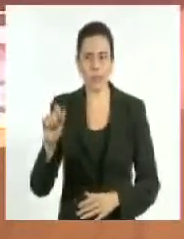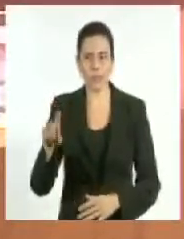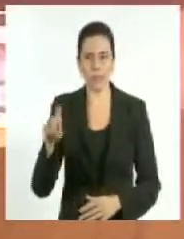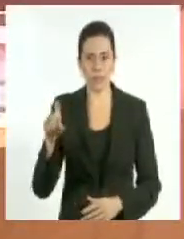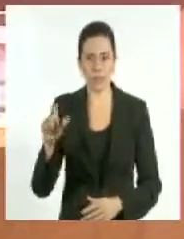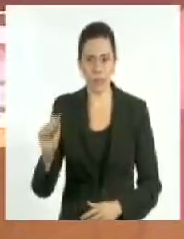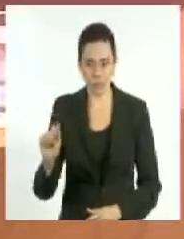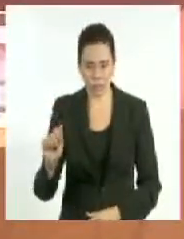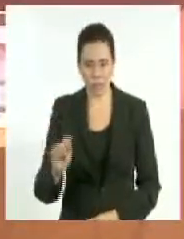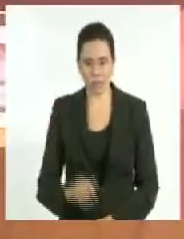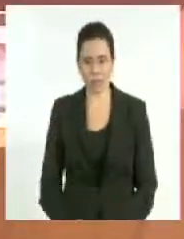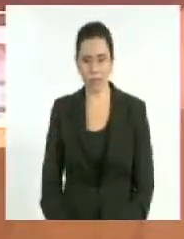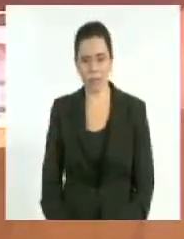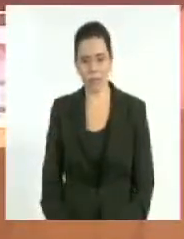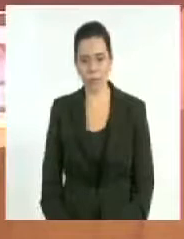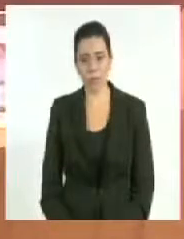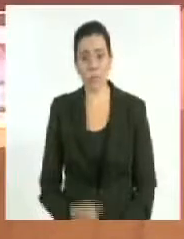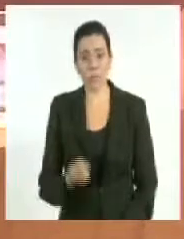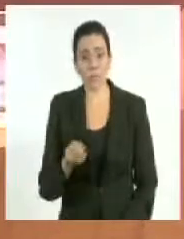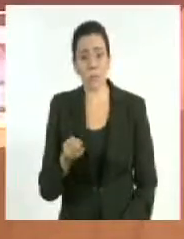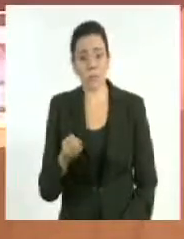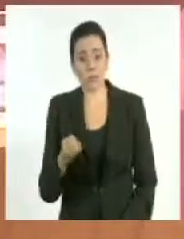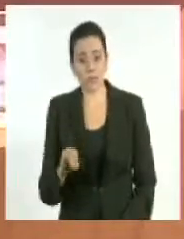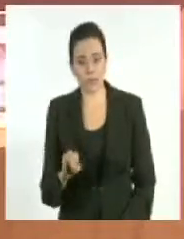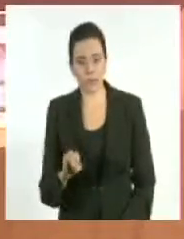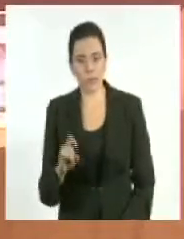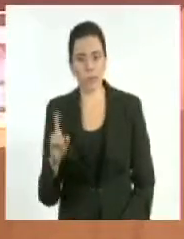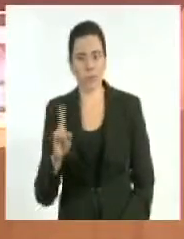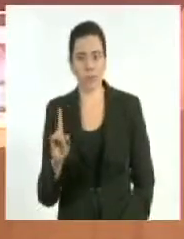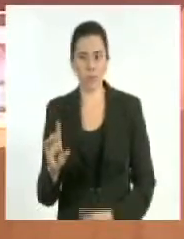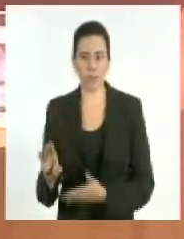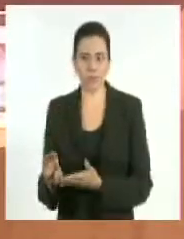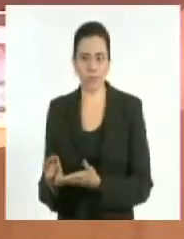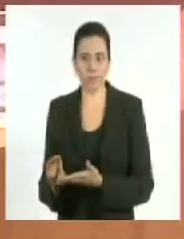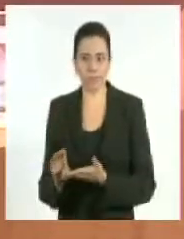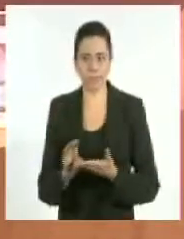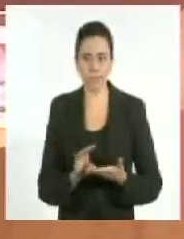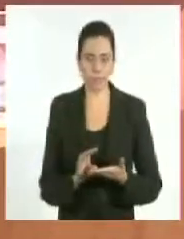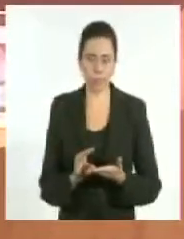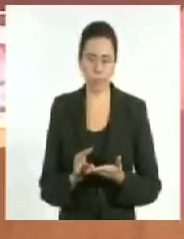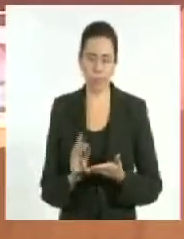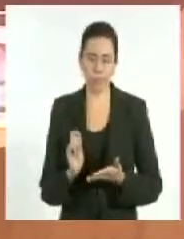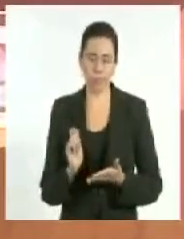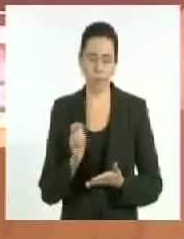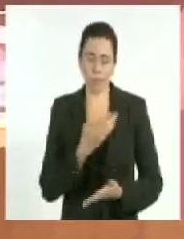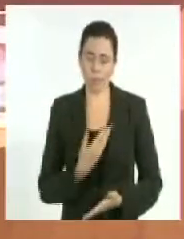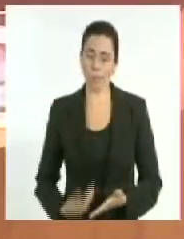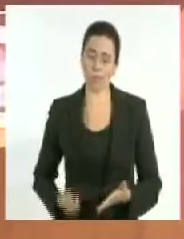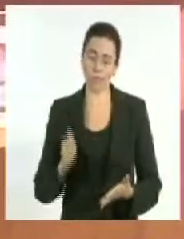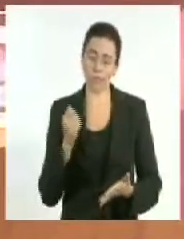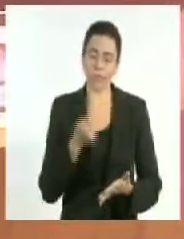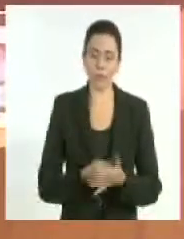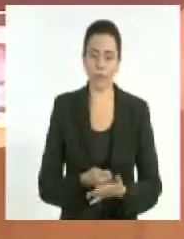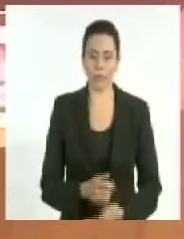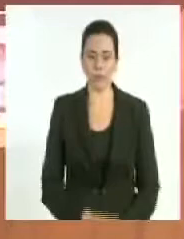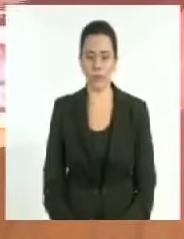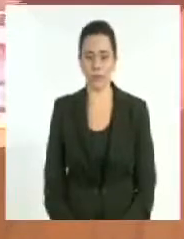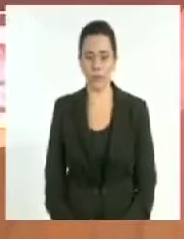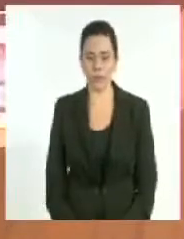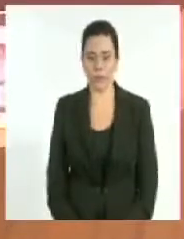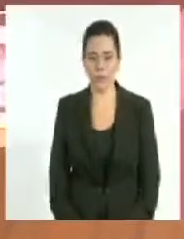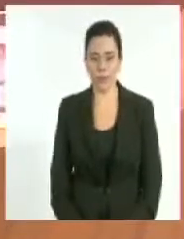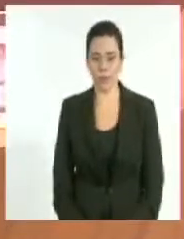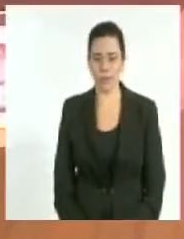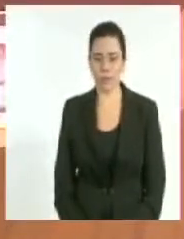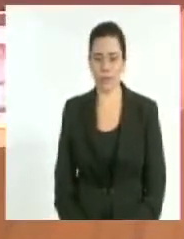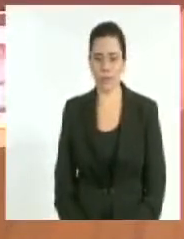não gere despesa para o orçamento do Estado. E no caso da taxa, pelo contrário, em vez de gerar despesa, está gerando receita. Então, permita uma